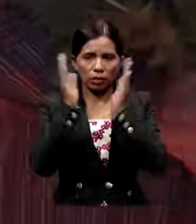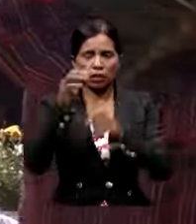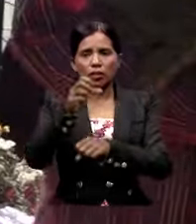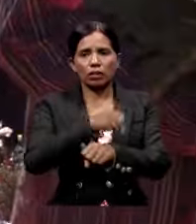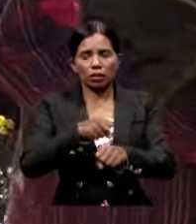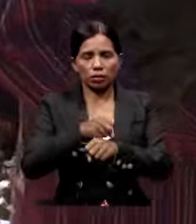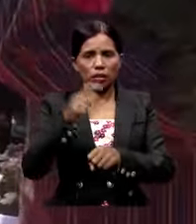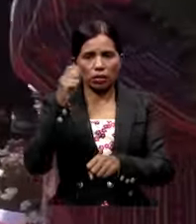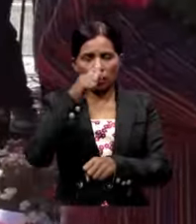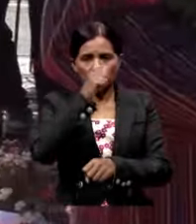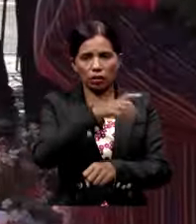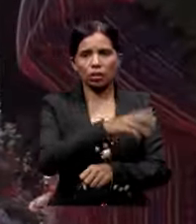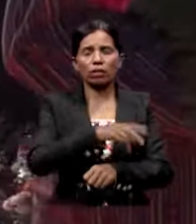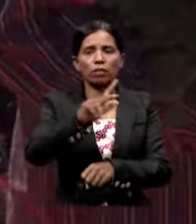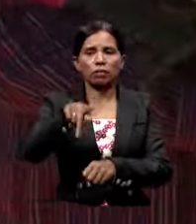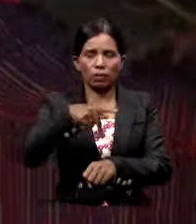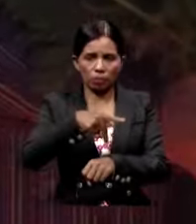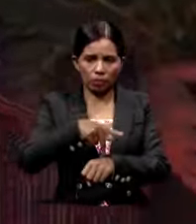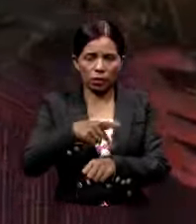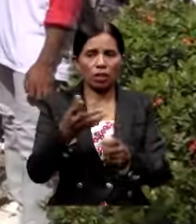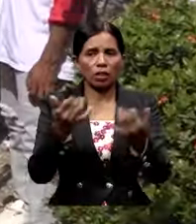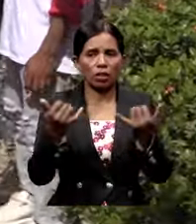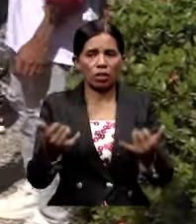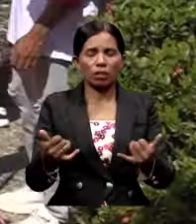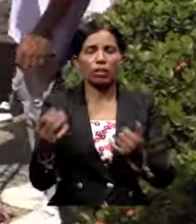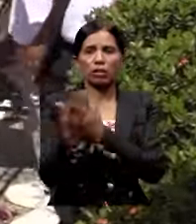Singapura, Tailândia, no Filipina, no Dadaune,